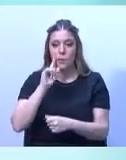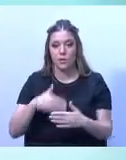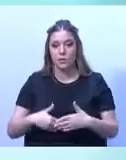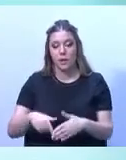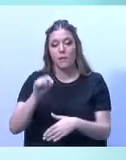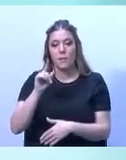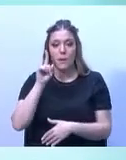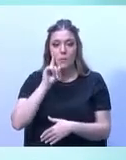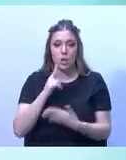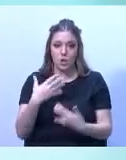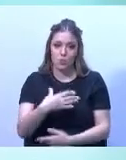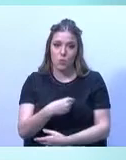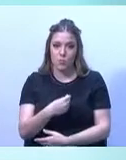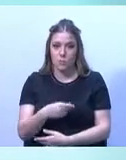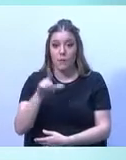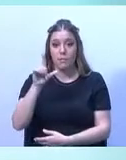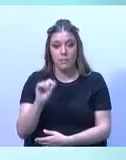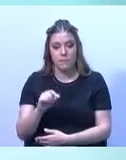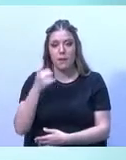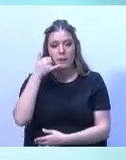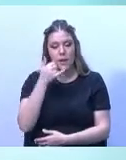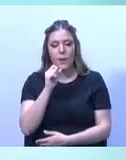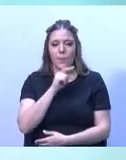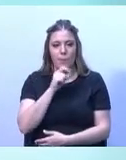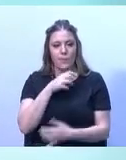e mulheres que estão a amamentar. Também vai poder ligar